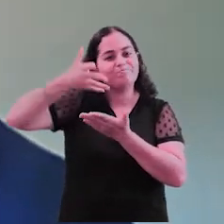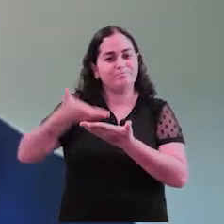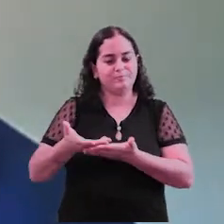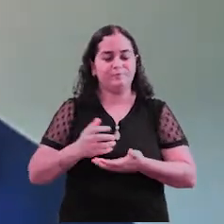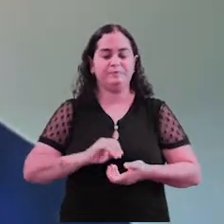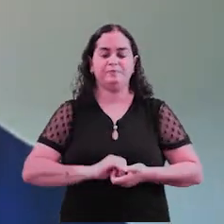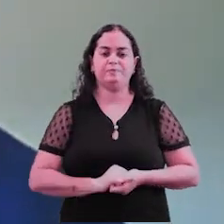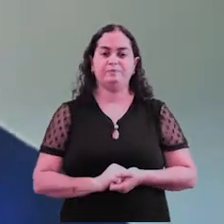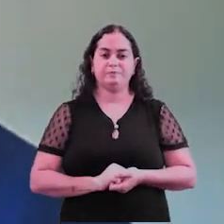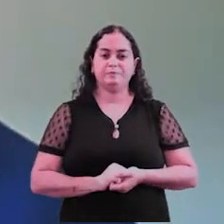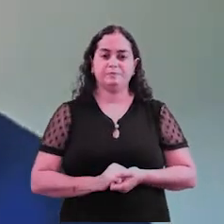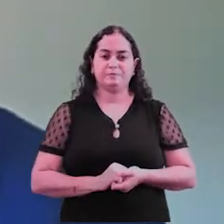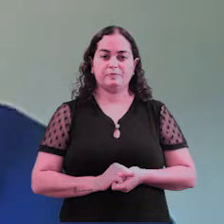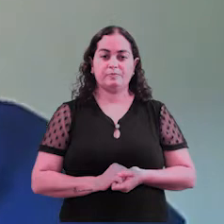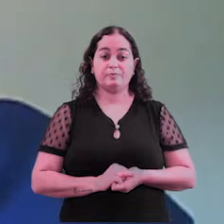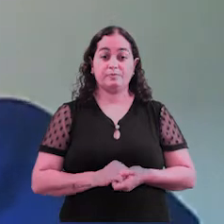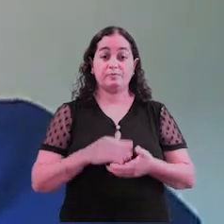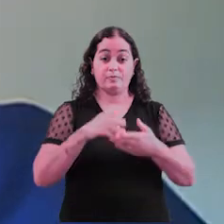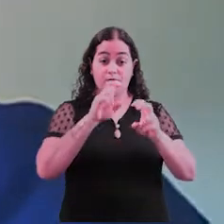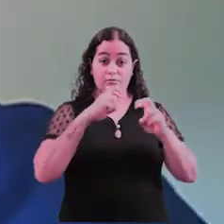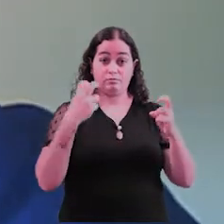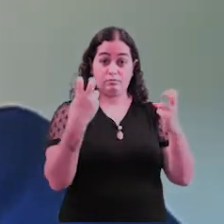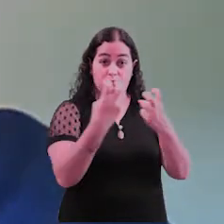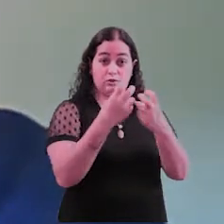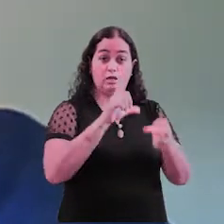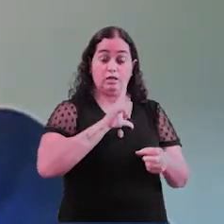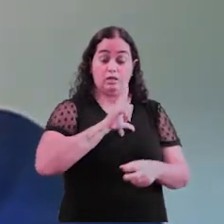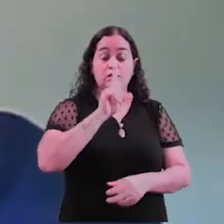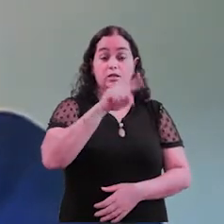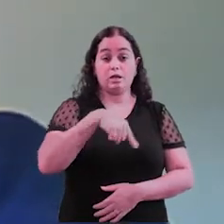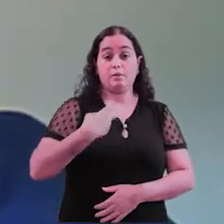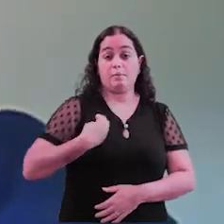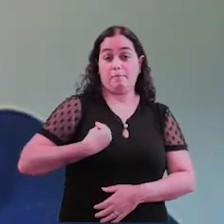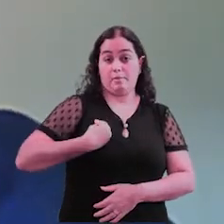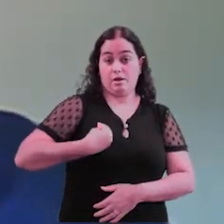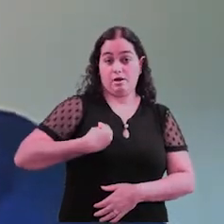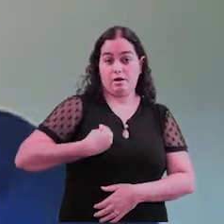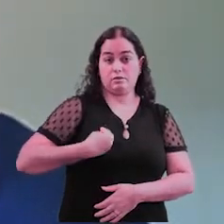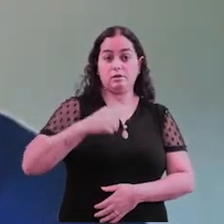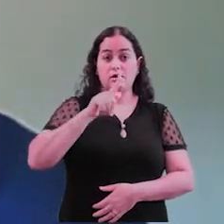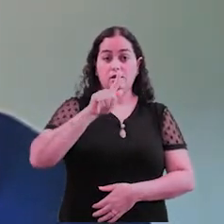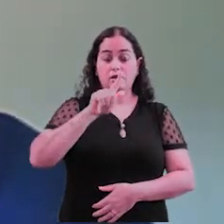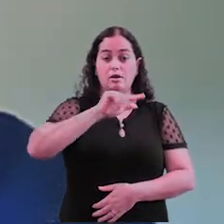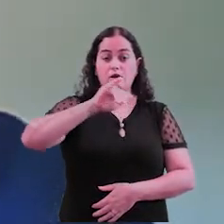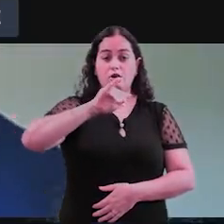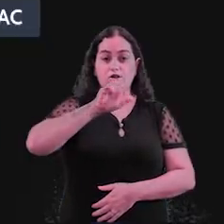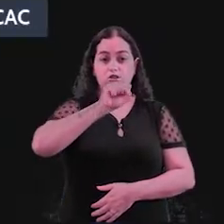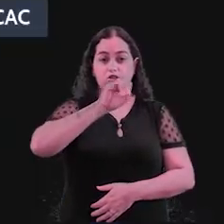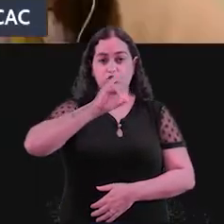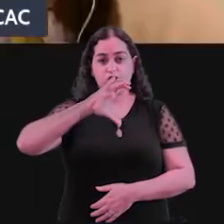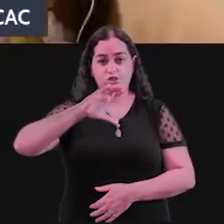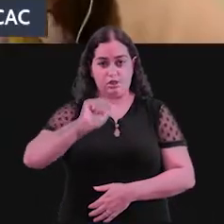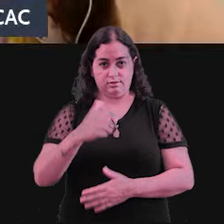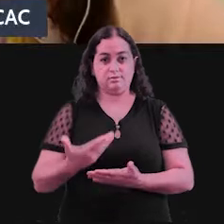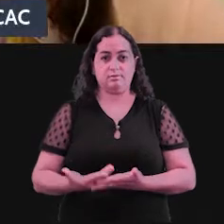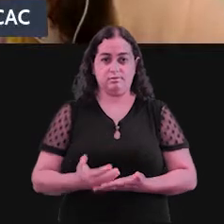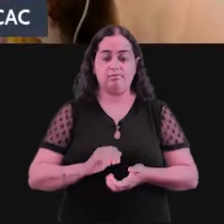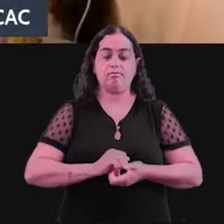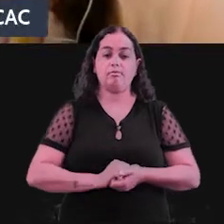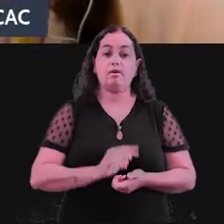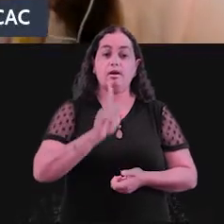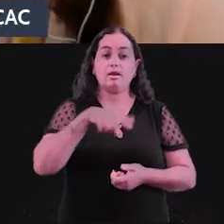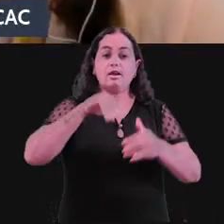das exposições. Nesta mesa, nós contamos com a participação de Jéssica Norberto